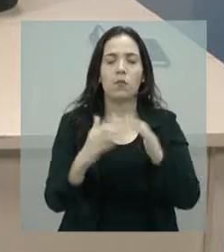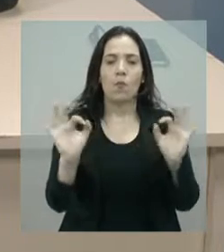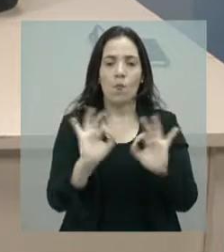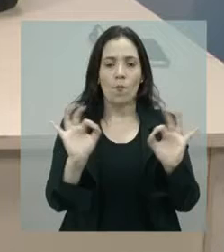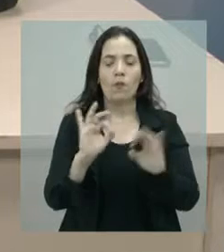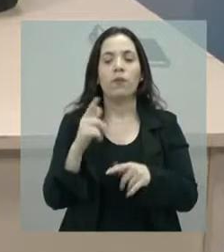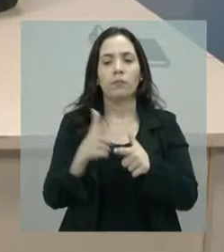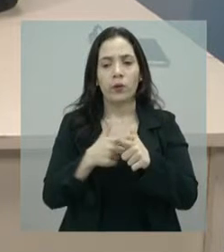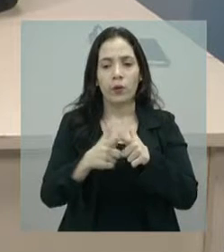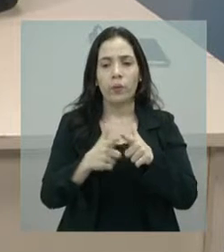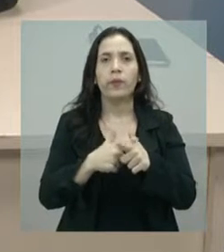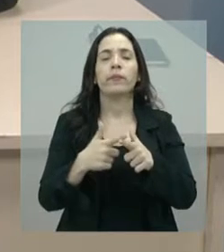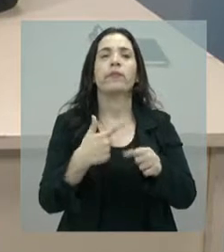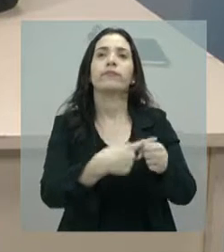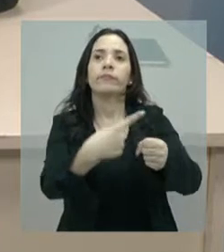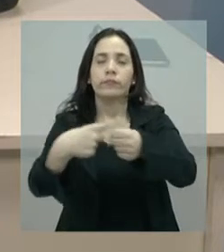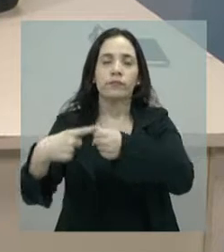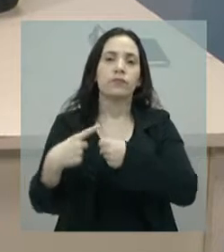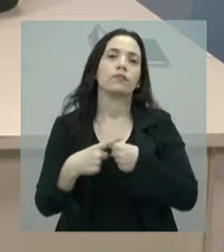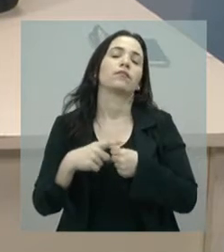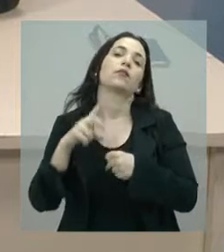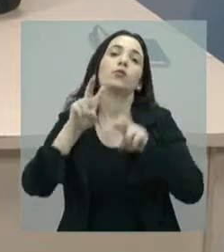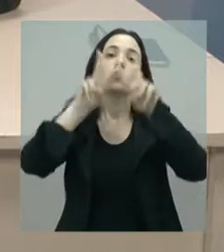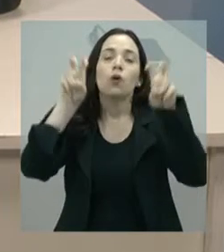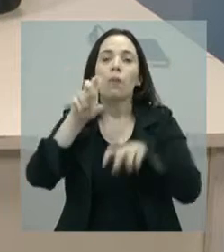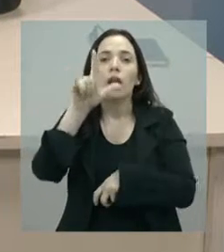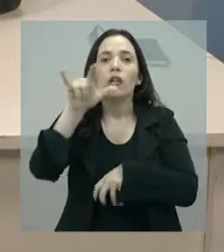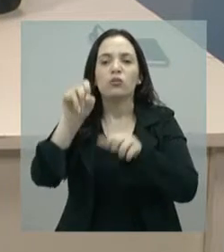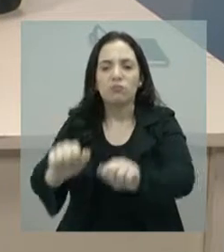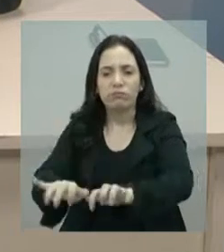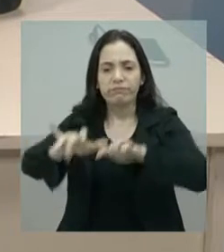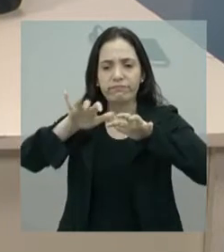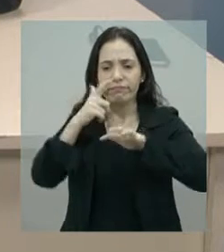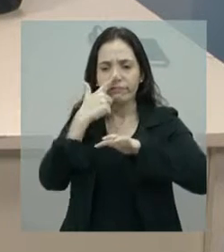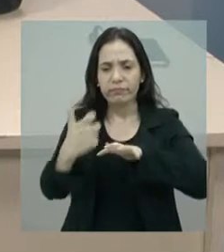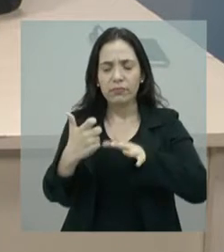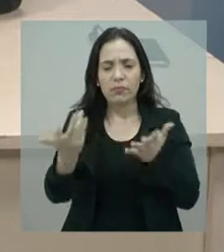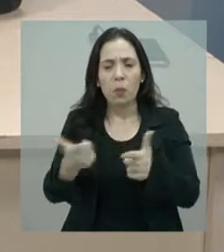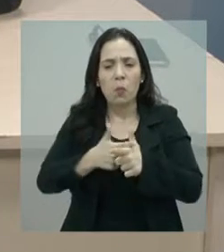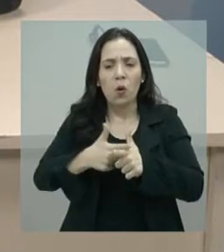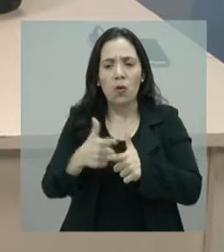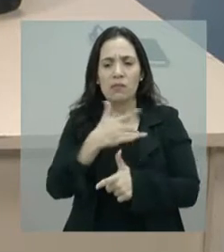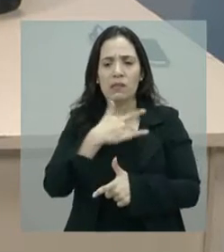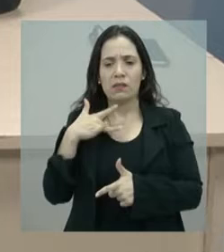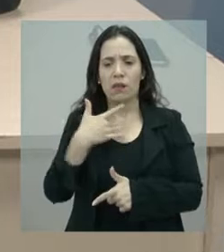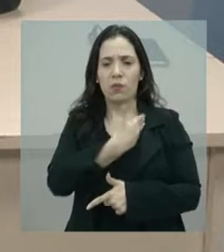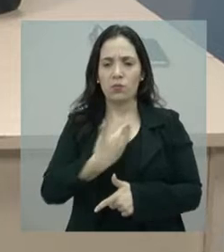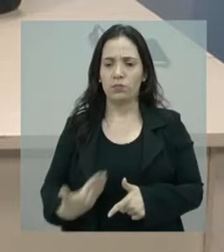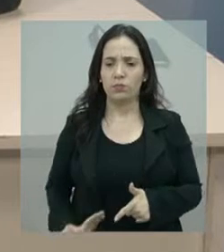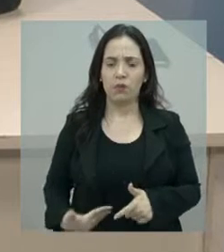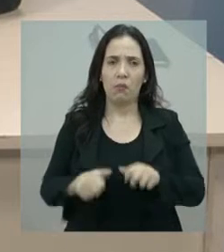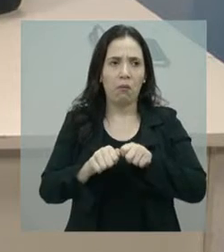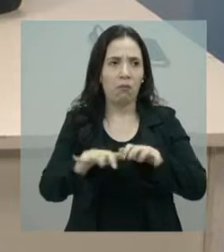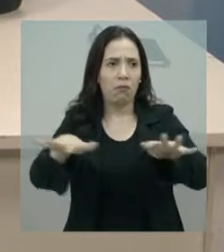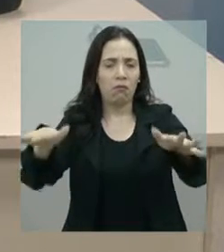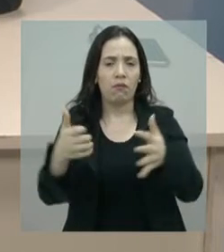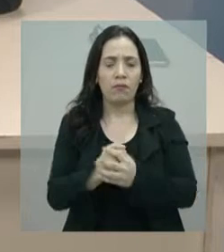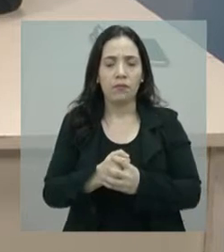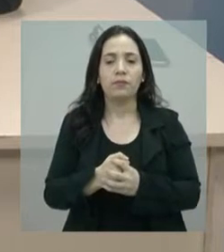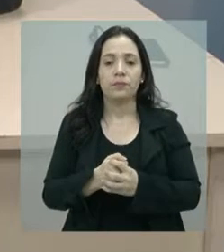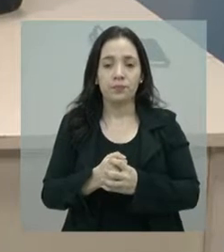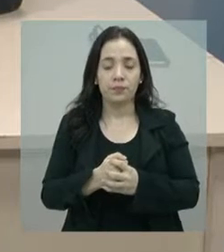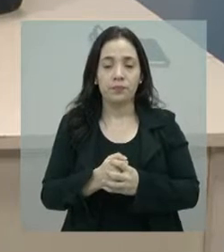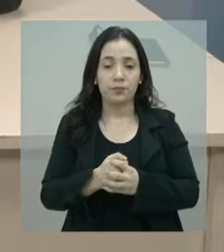estado do Ceará, a questão dos aterros sanitários, né, deputado? E a saúde pública também, né, deputado? Também. Tem agora um projeto, né?